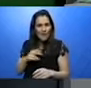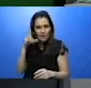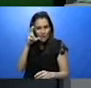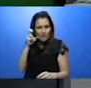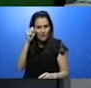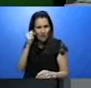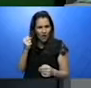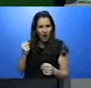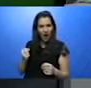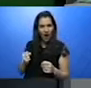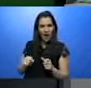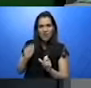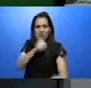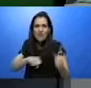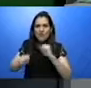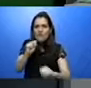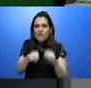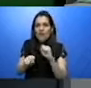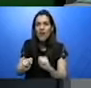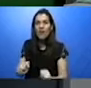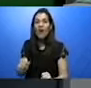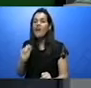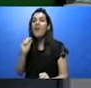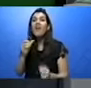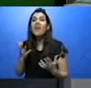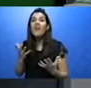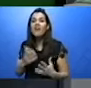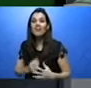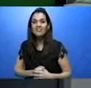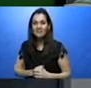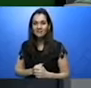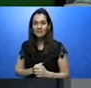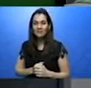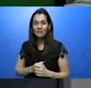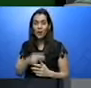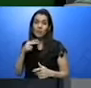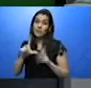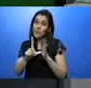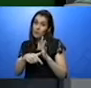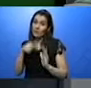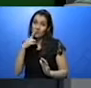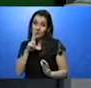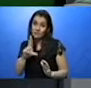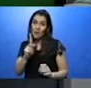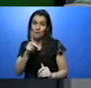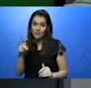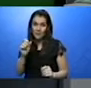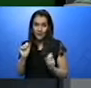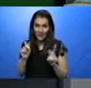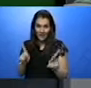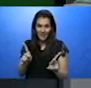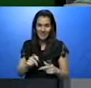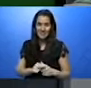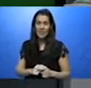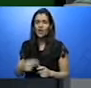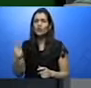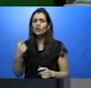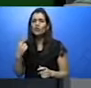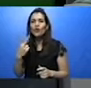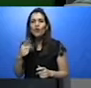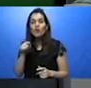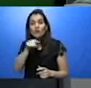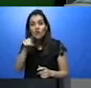forte ou mais veloz, né? Pensa aí, depois você responde para sua professora, combinado? 2. Você